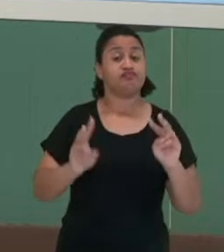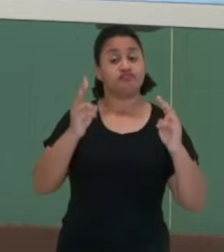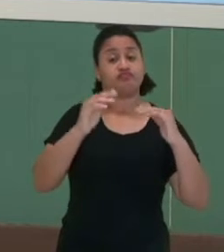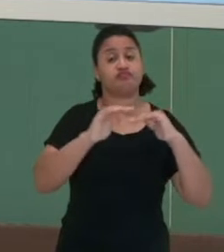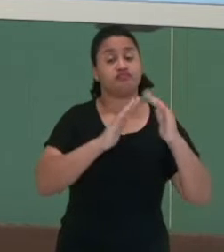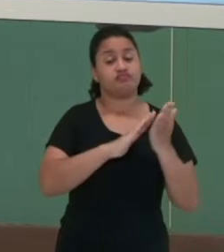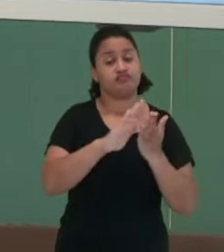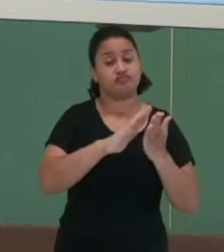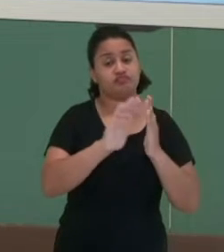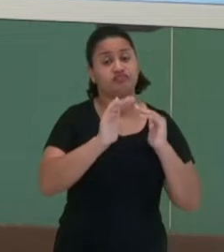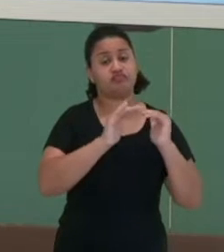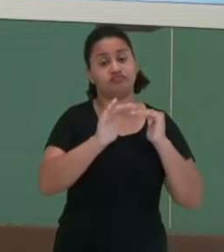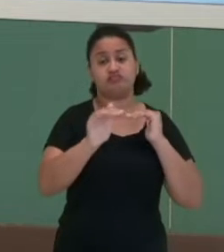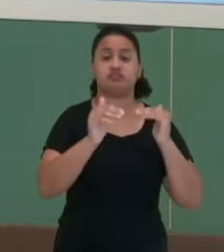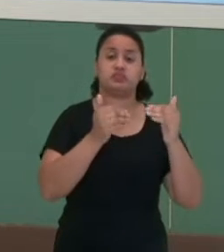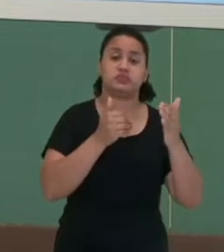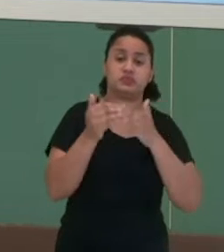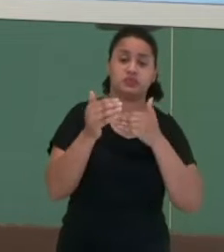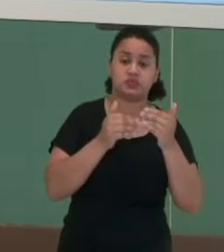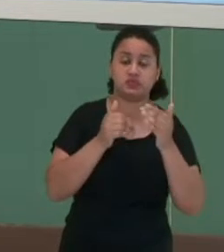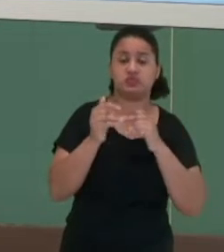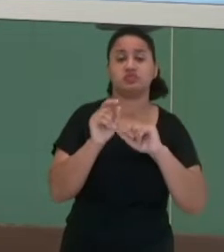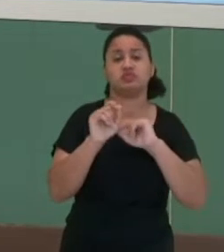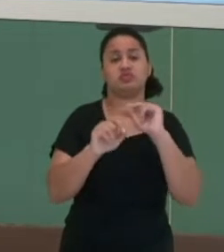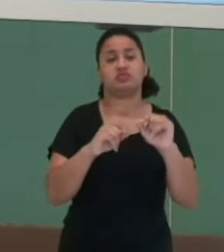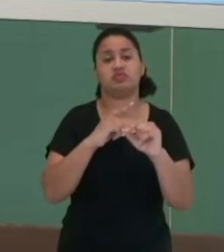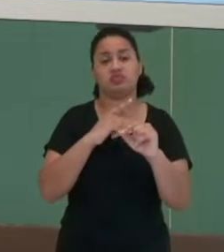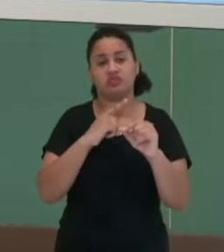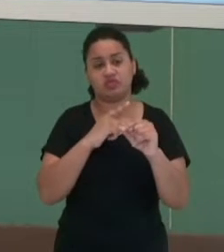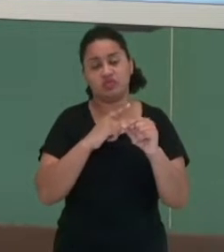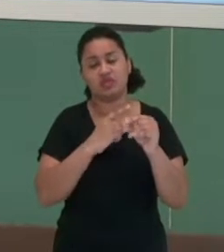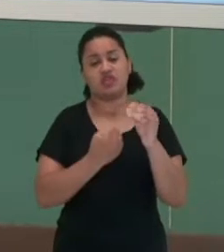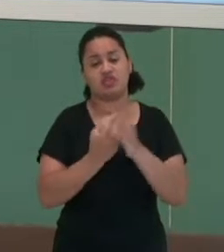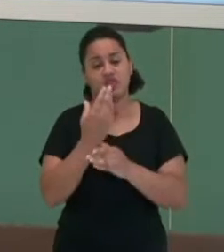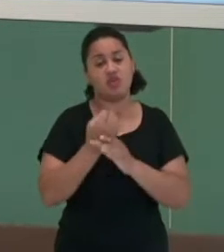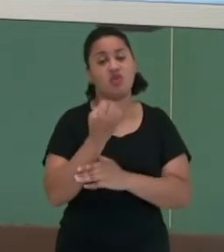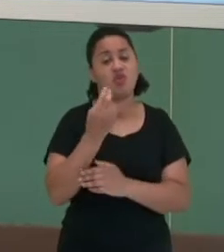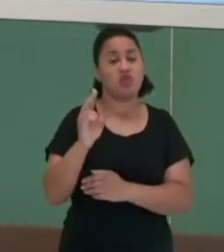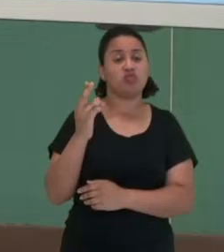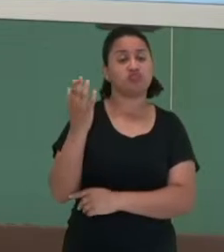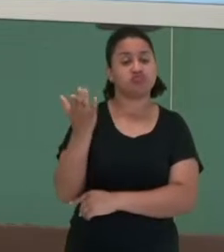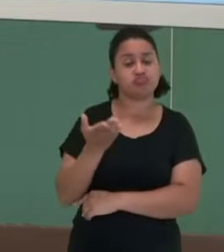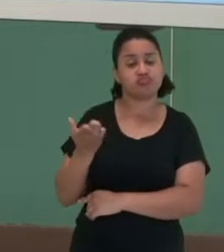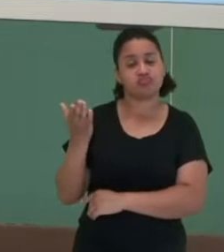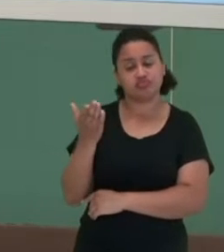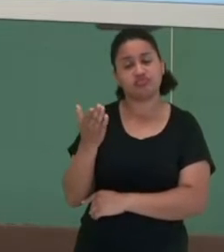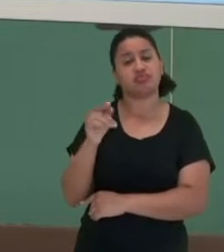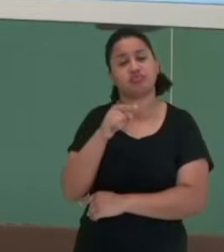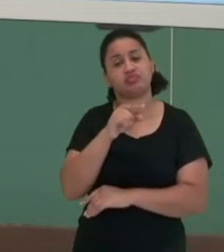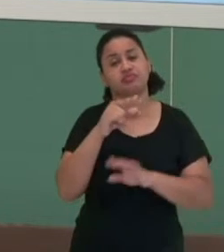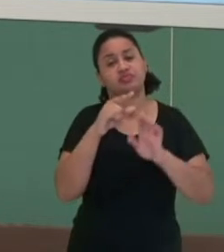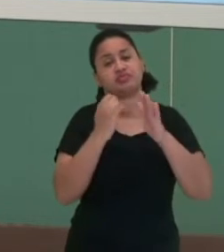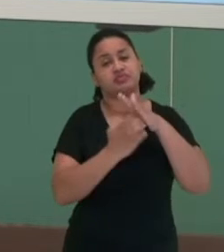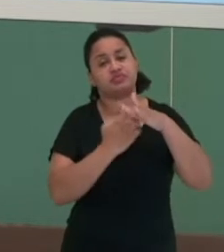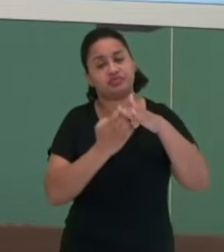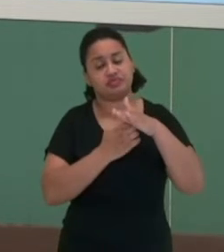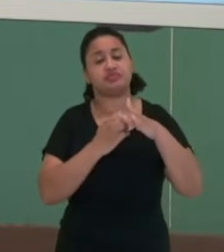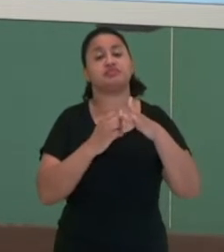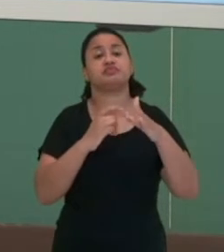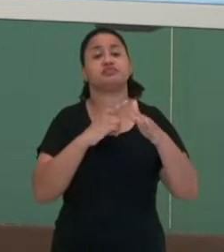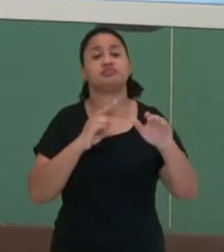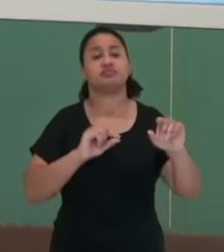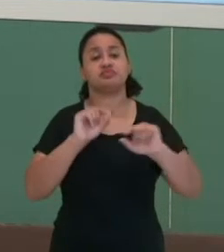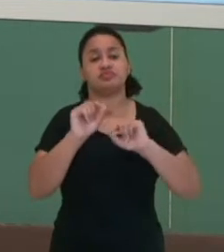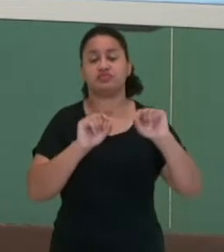que, independentemente que haja produção ou atendimento de serviços pela empresa, ele vai